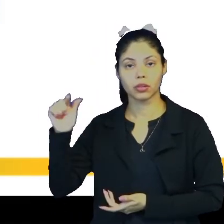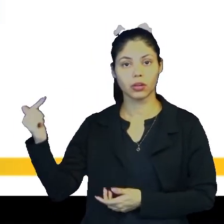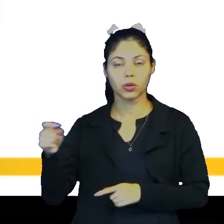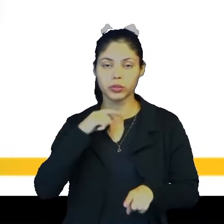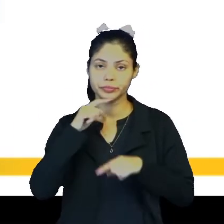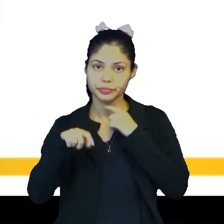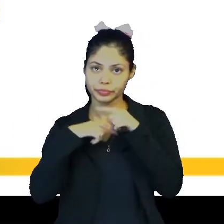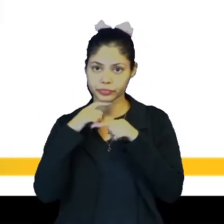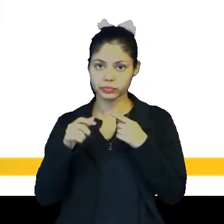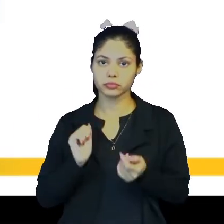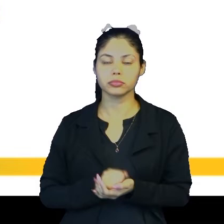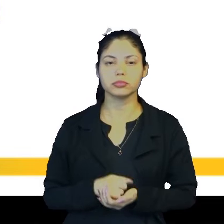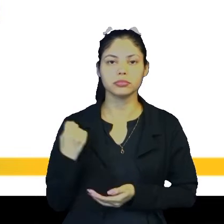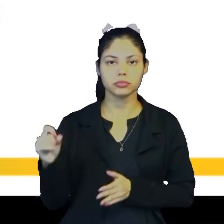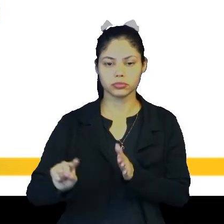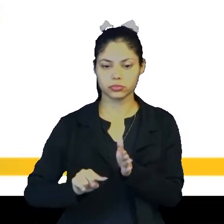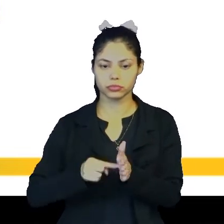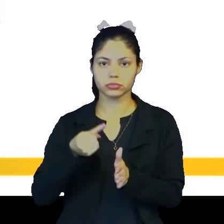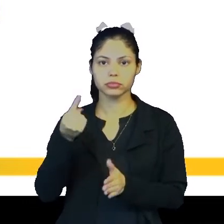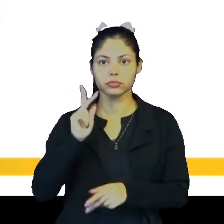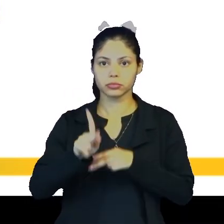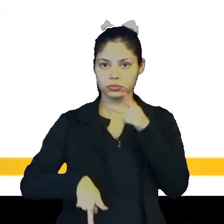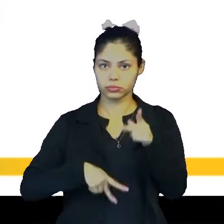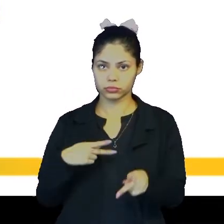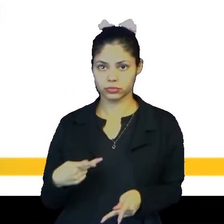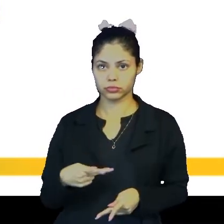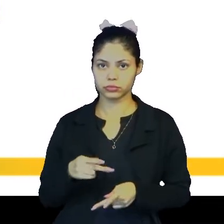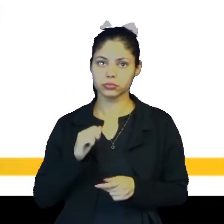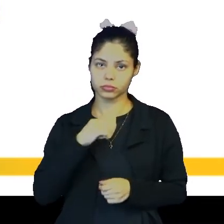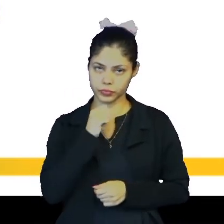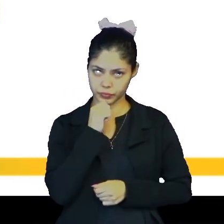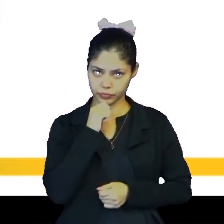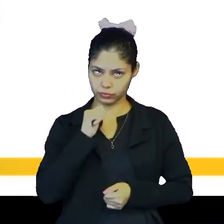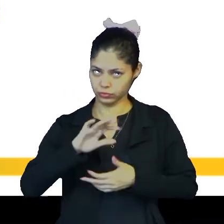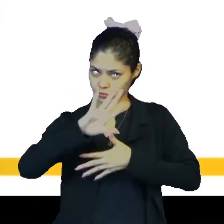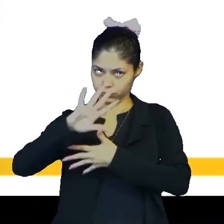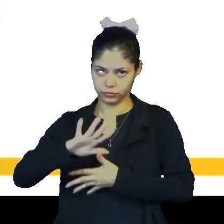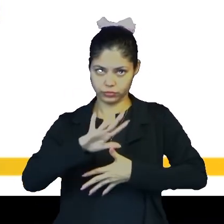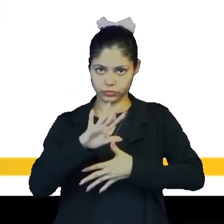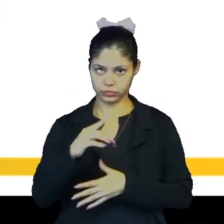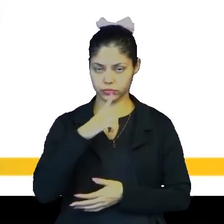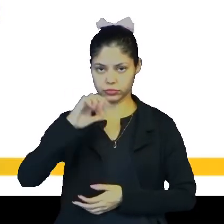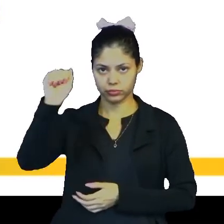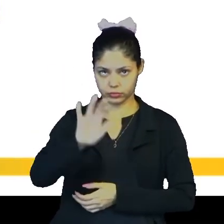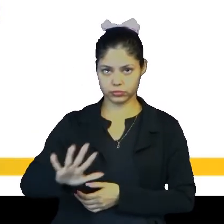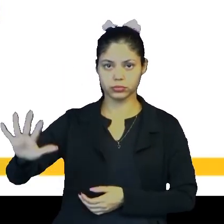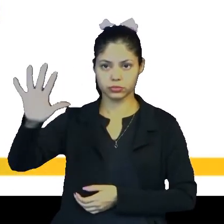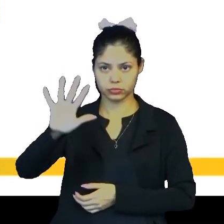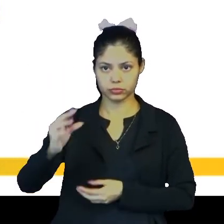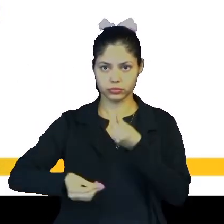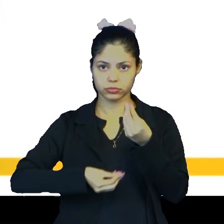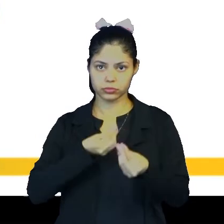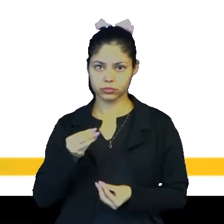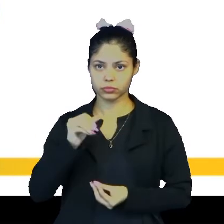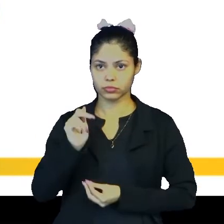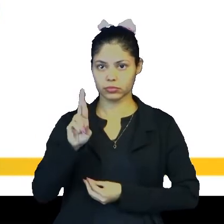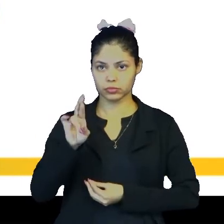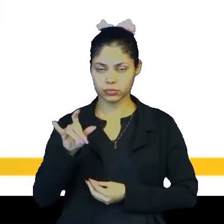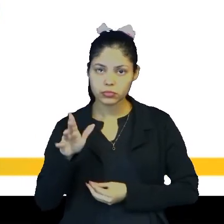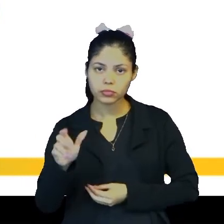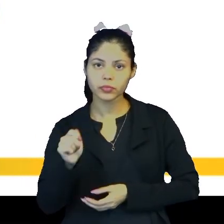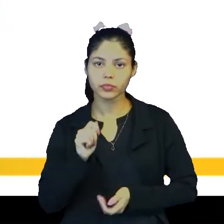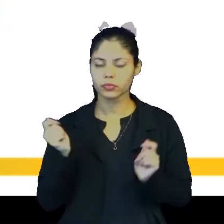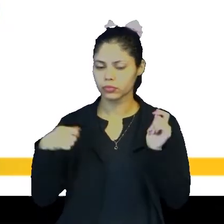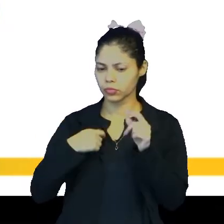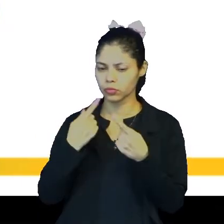Outra dúvida é se os primeiros povoadores da América teriam características asiáticas, como os povos ameríndios.